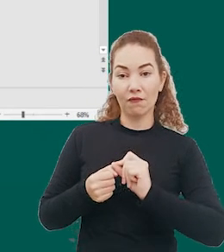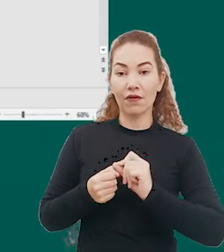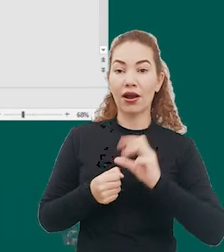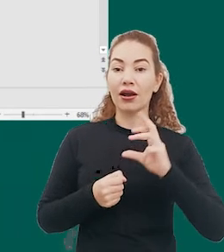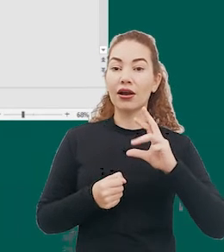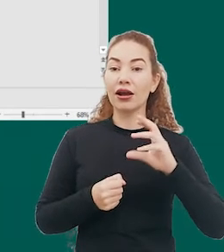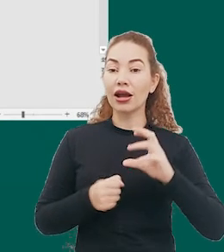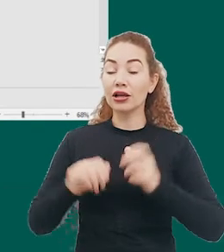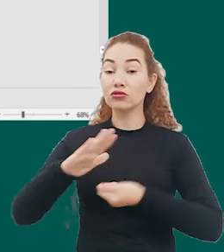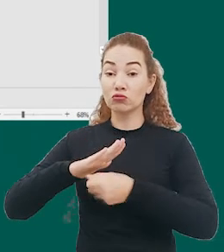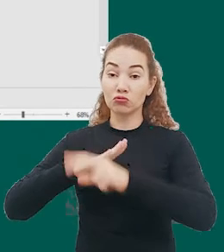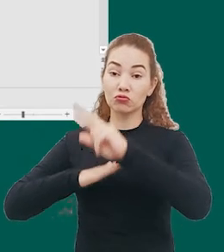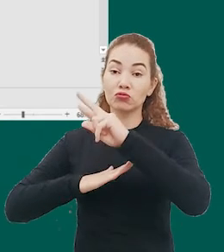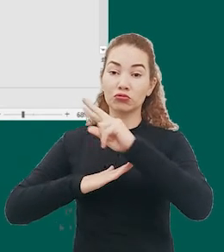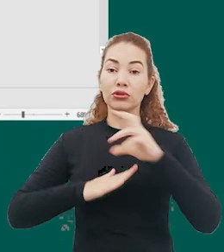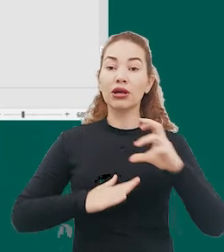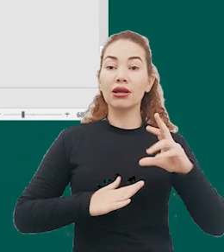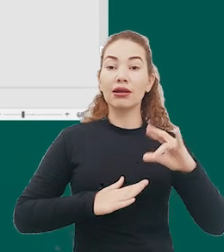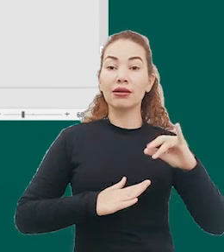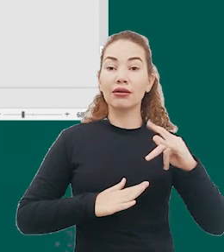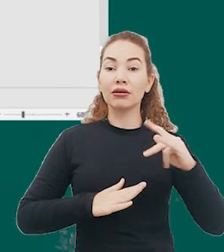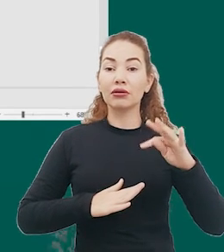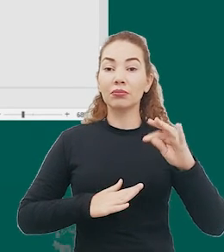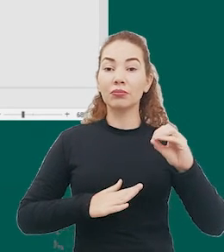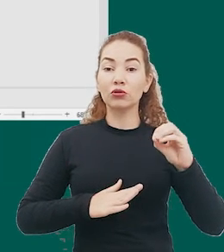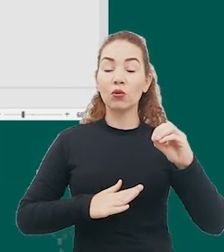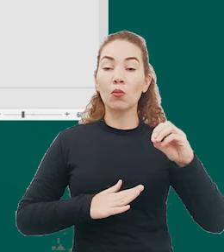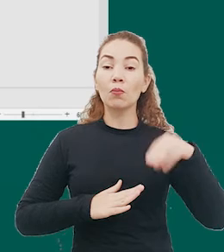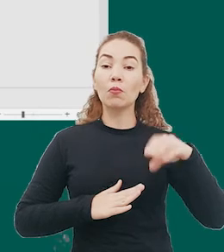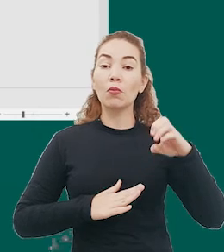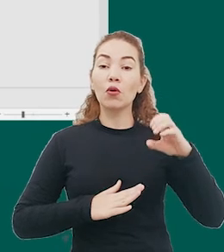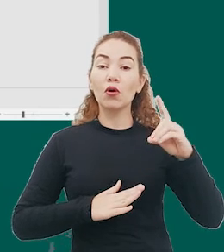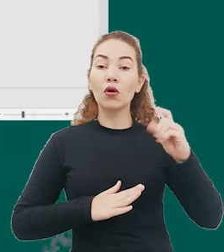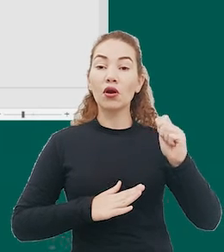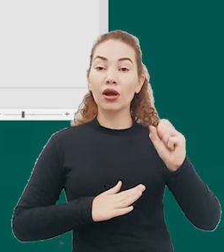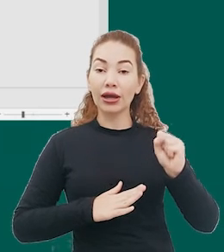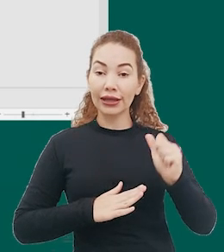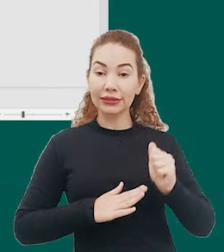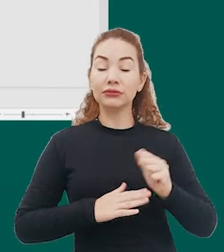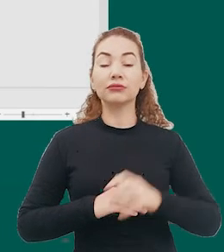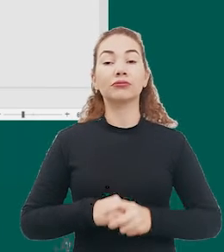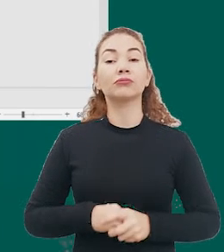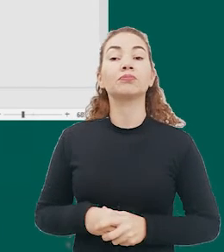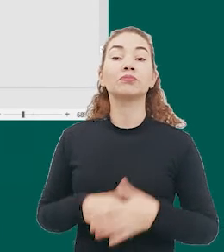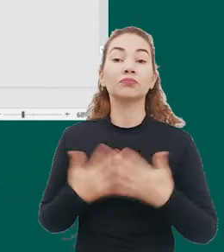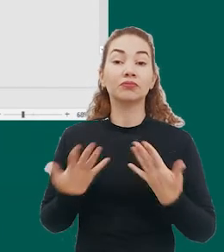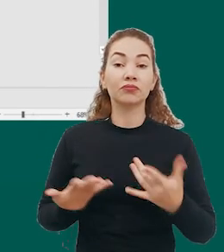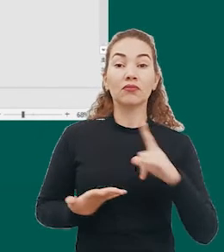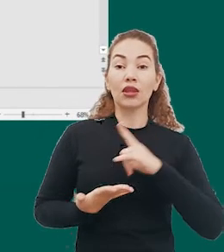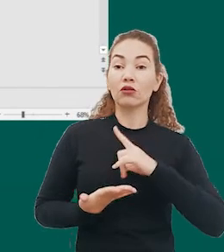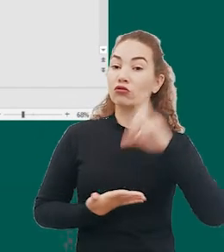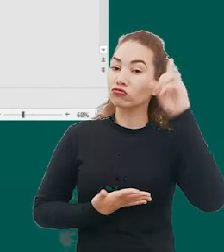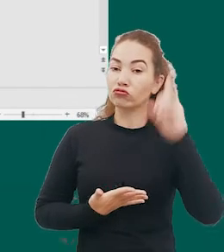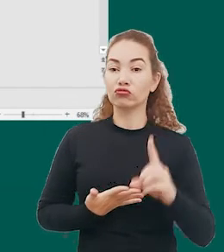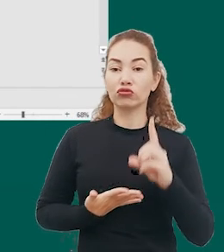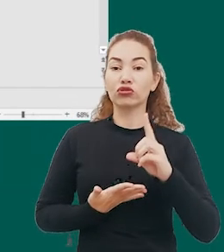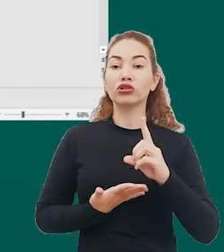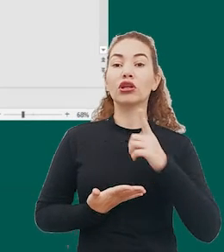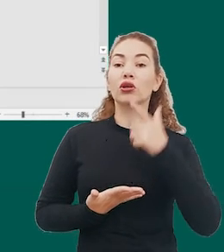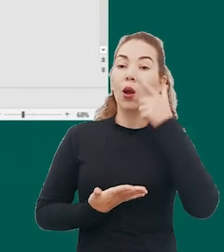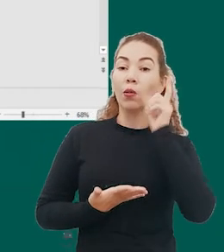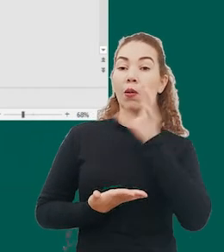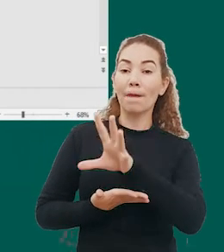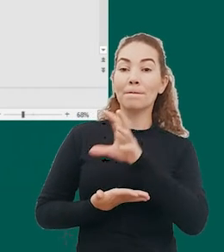uma aplicação também em criptomoedas. E fazendo essa aplicação em criptomoedas, eu tenho direito ao